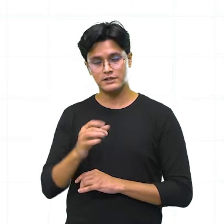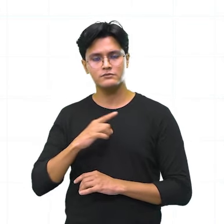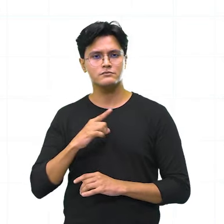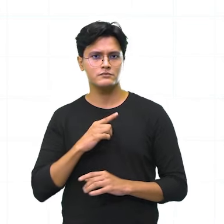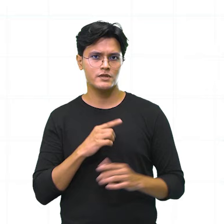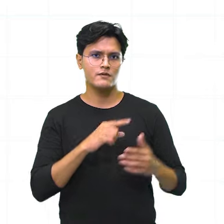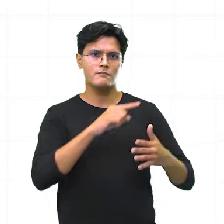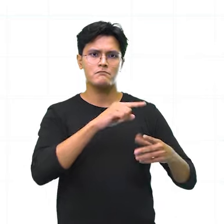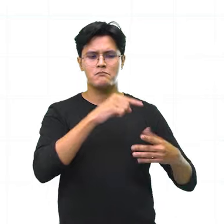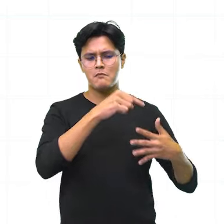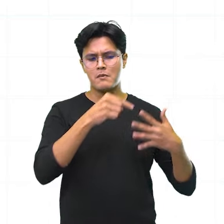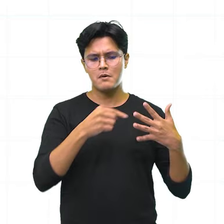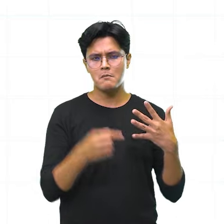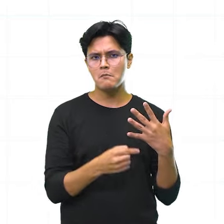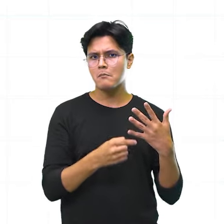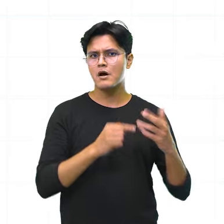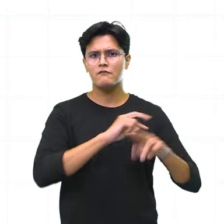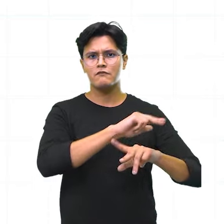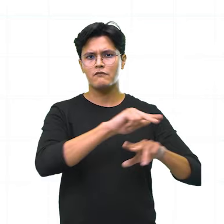elementos, né, vários